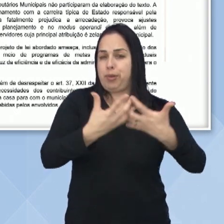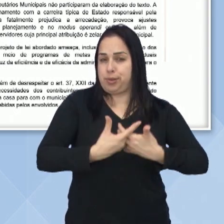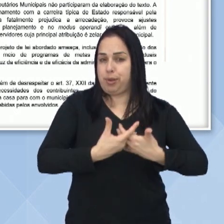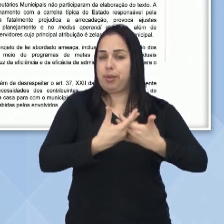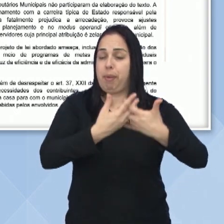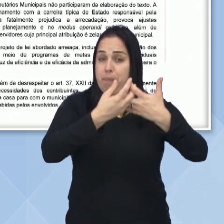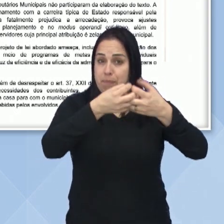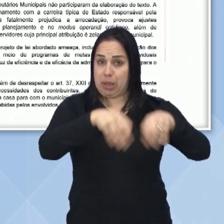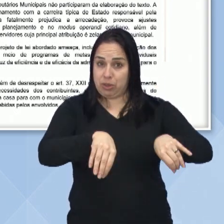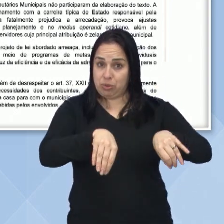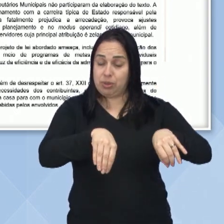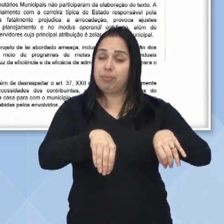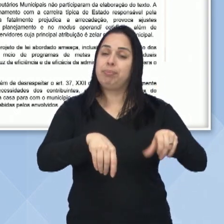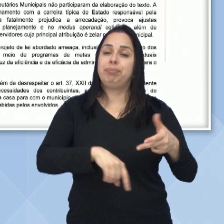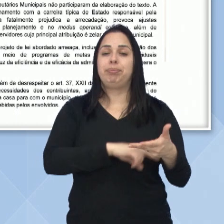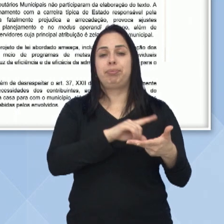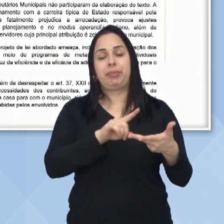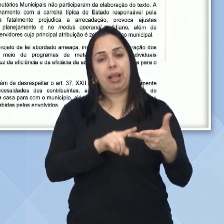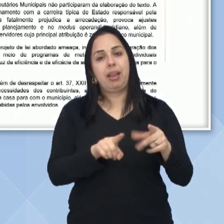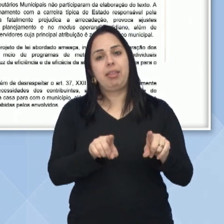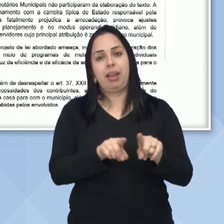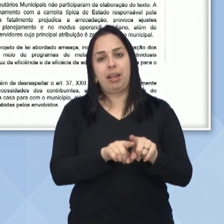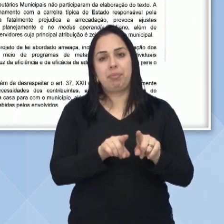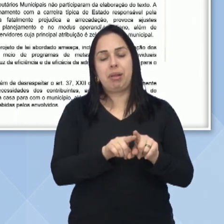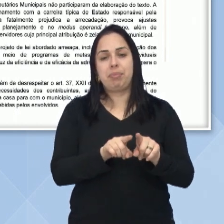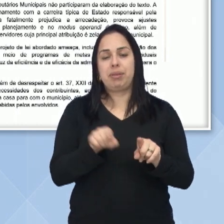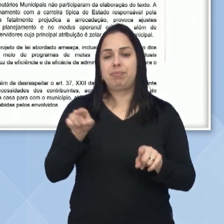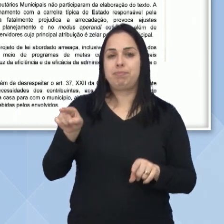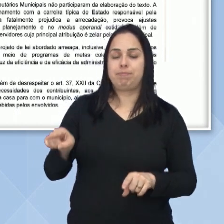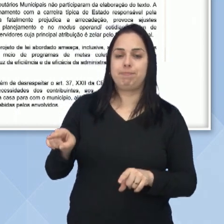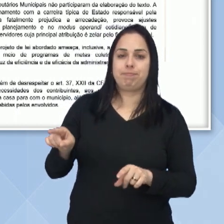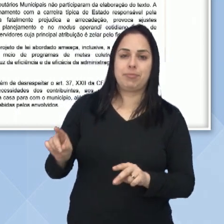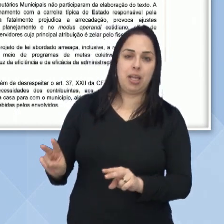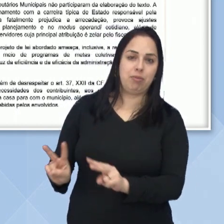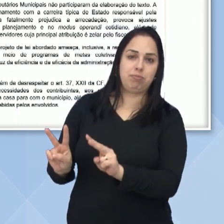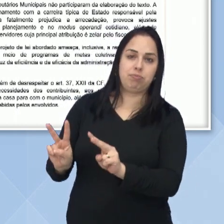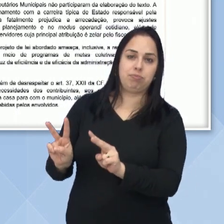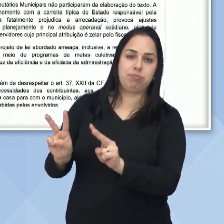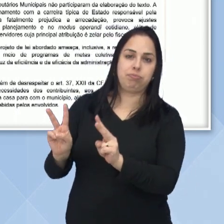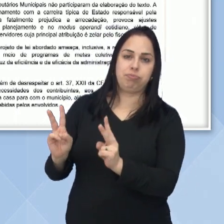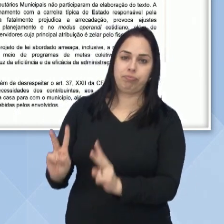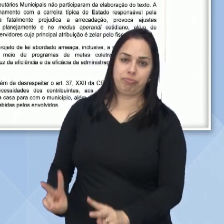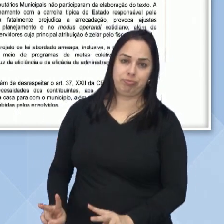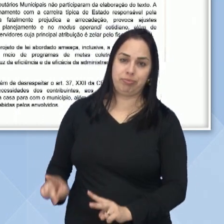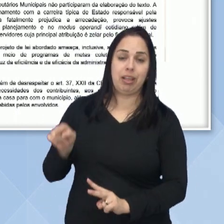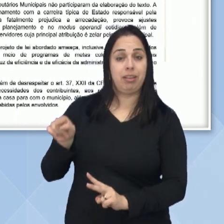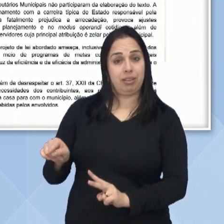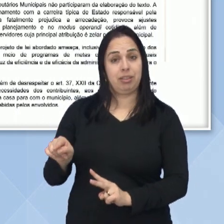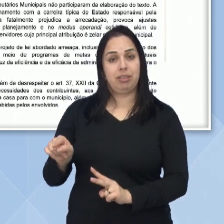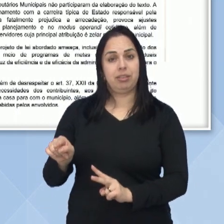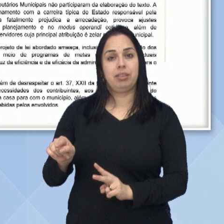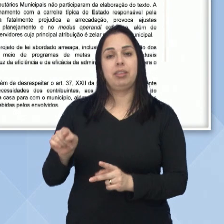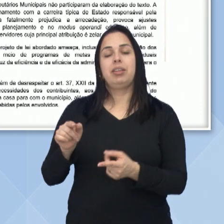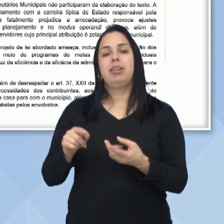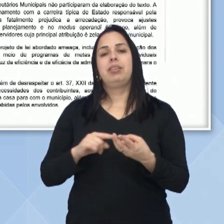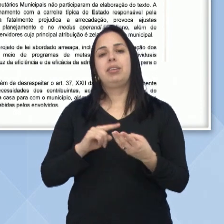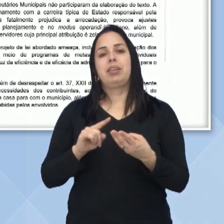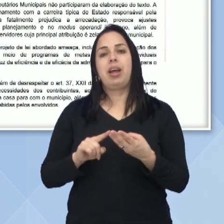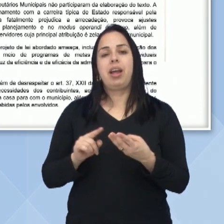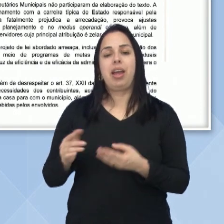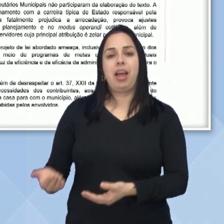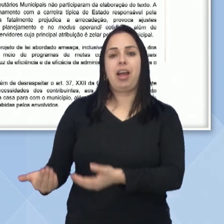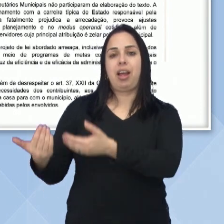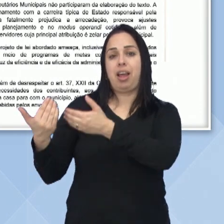operacional do cotidiano, além de desvalorizar os servidores cuja atribuição